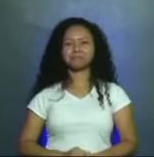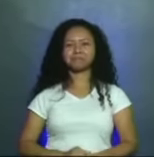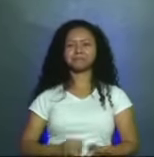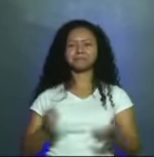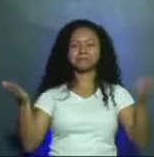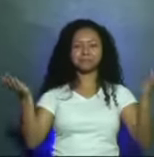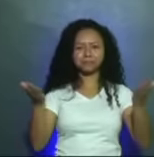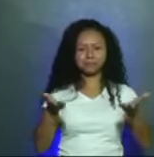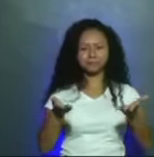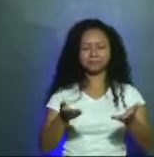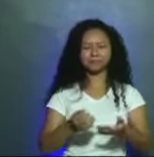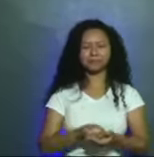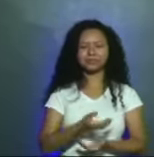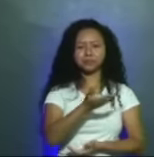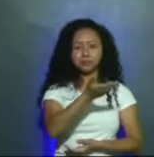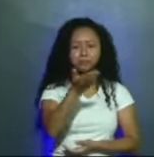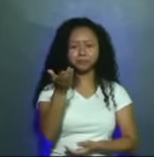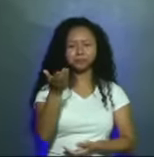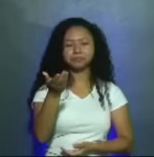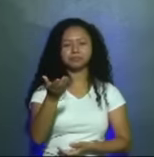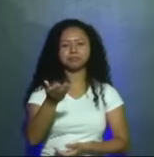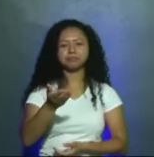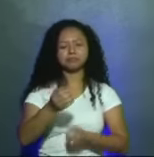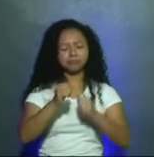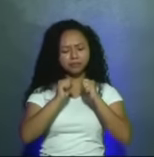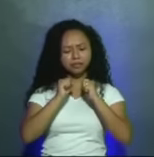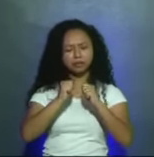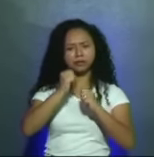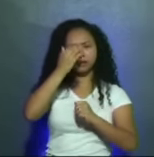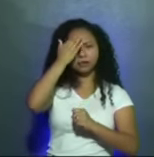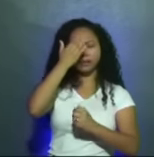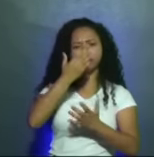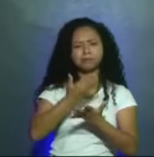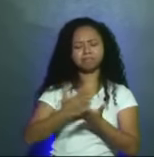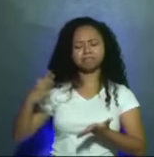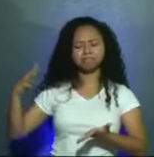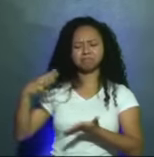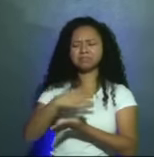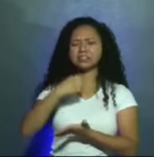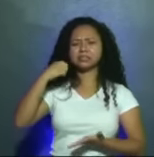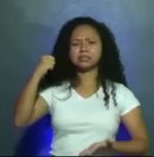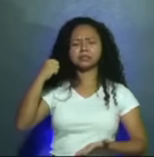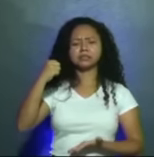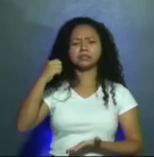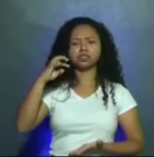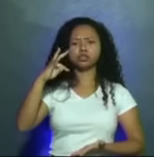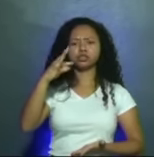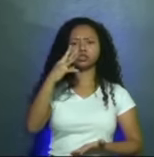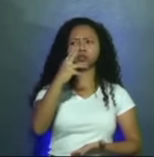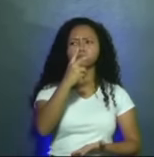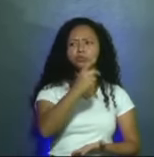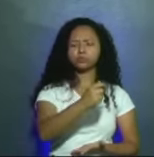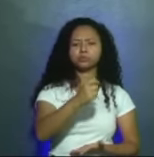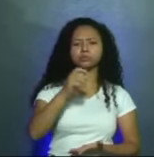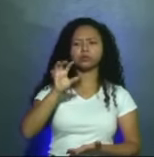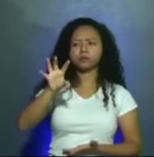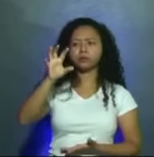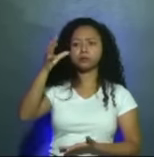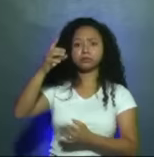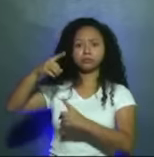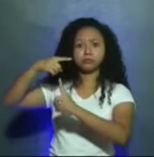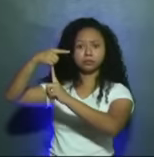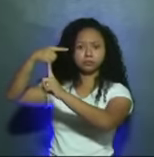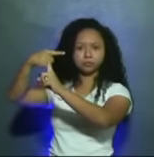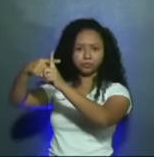Hoje, você vai poder tomar posse de tudo que Ele fez por nós. Você